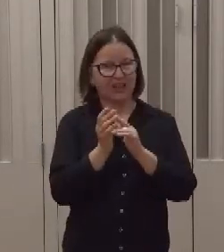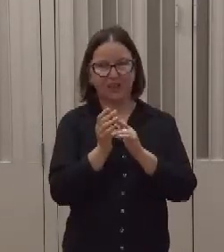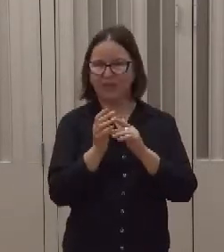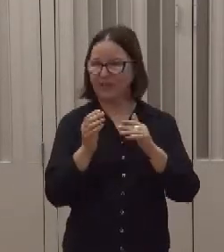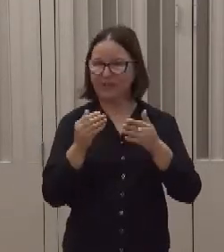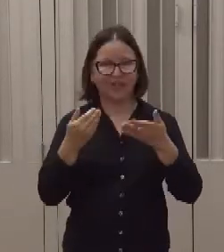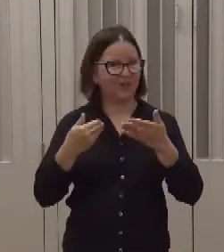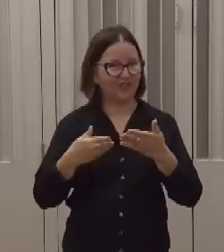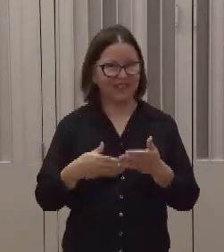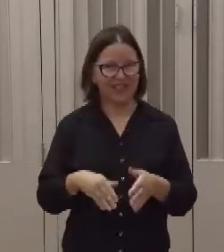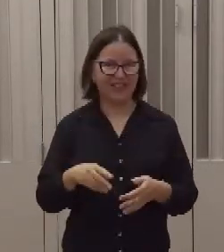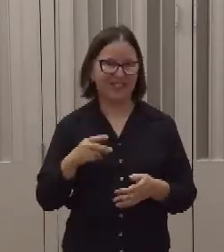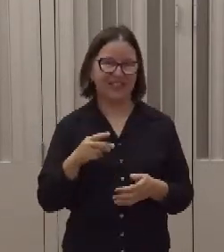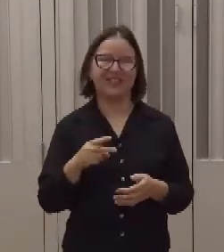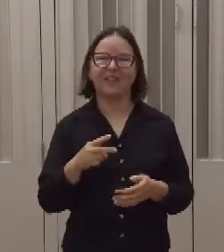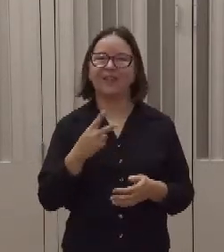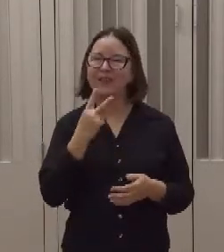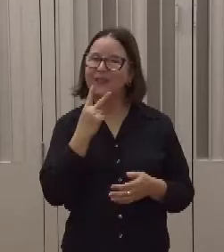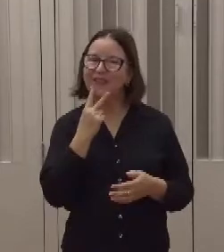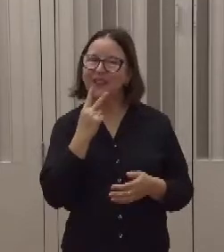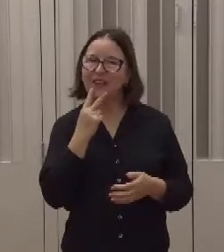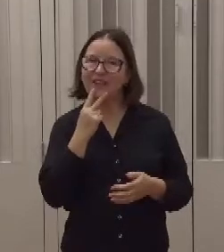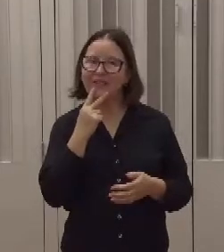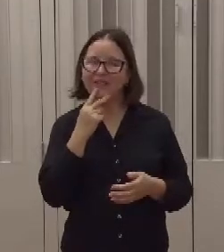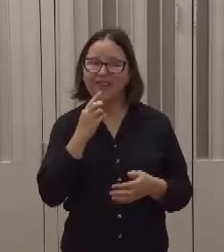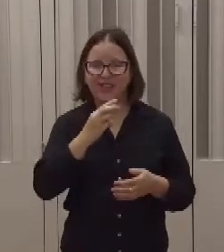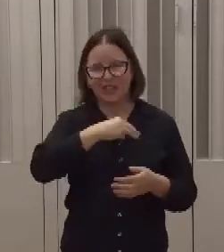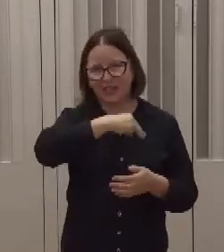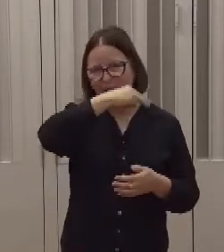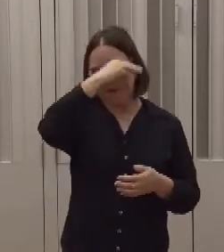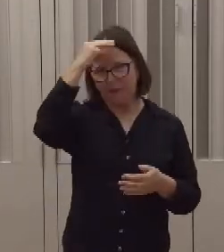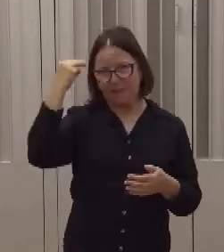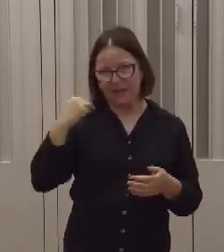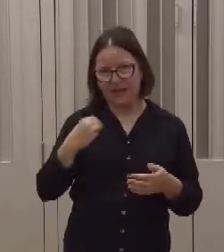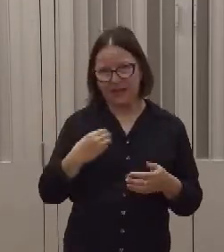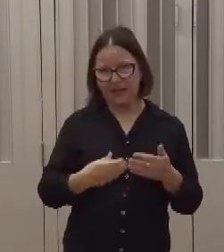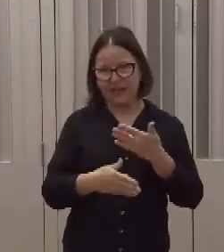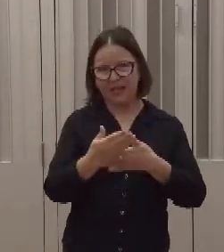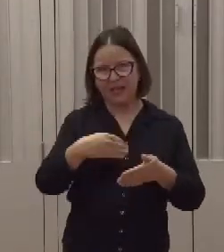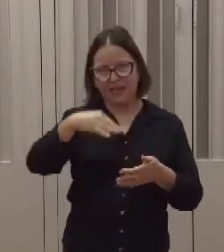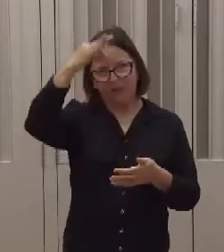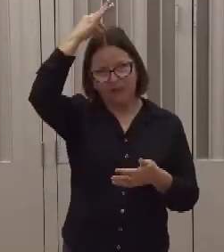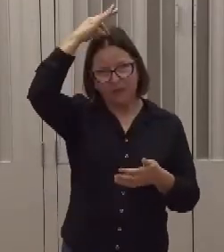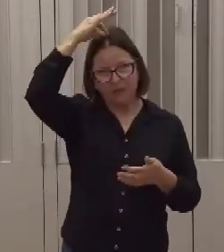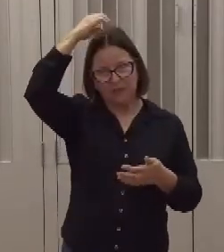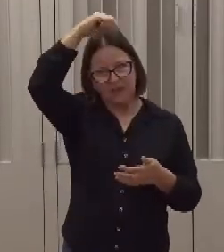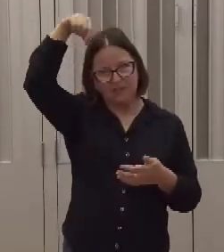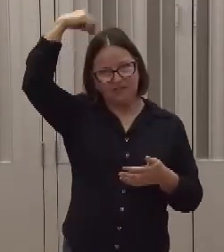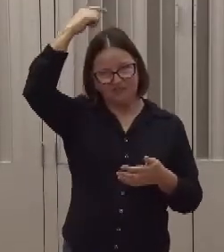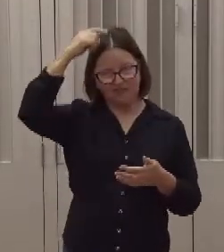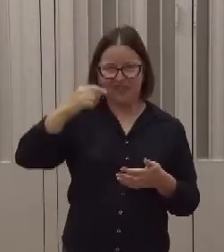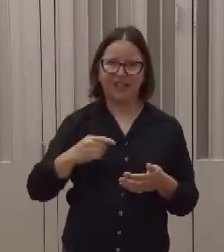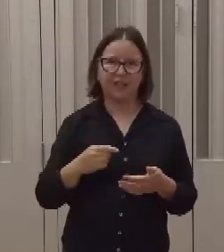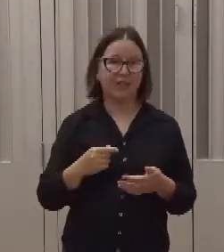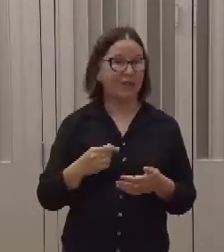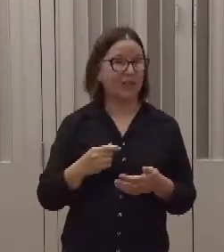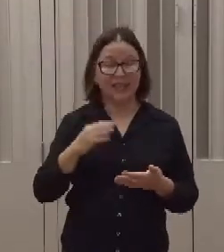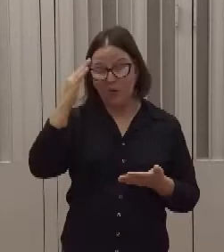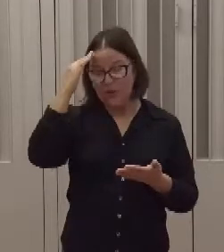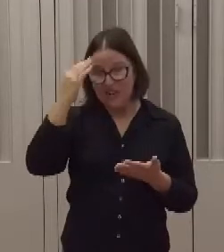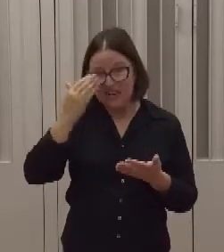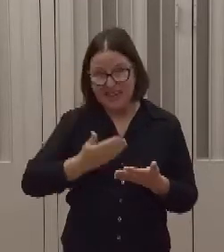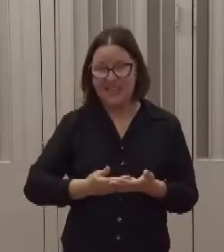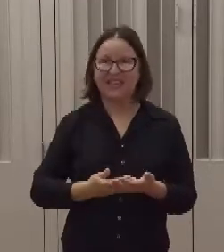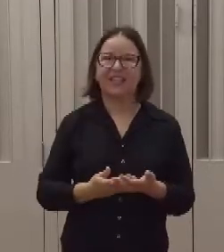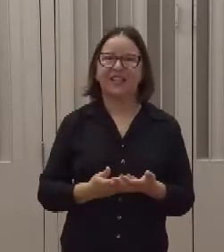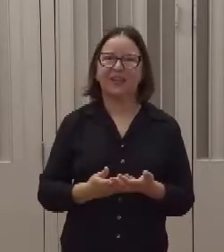Santo, mas sim da simples união de Maria com José. Ele era um homem como qualquer outro homem. Não havia nele